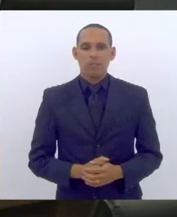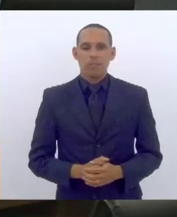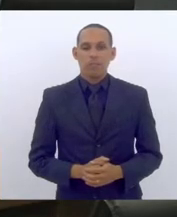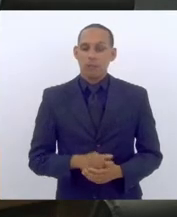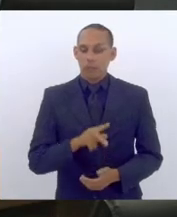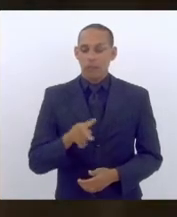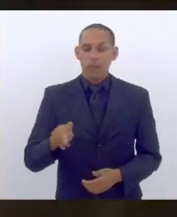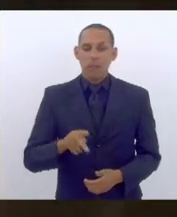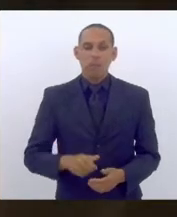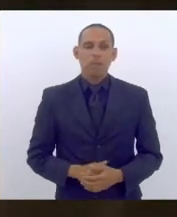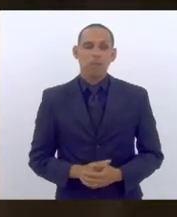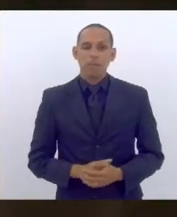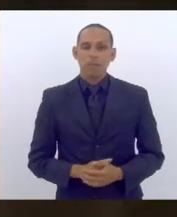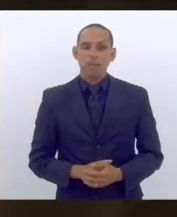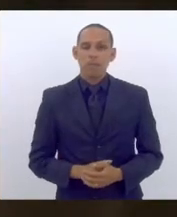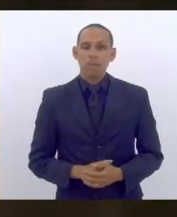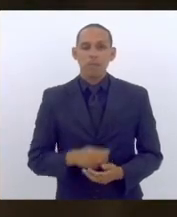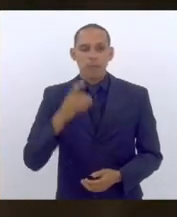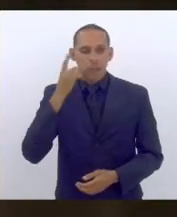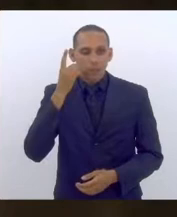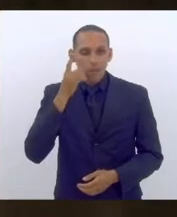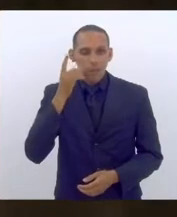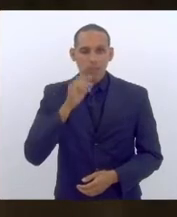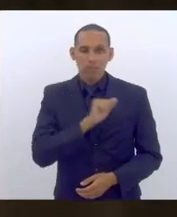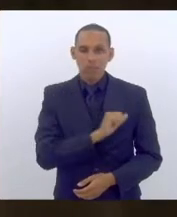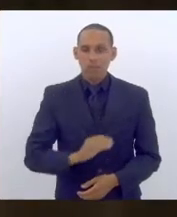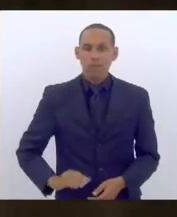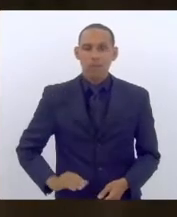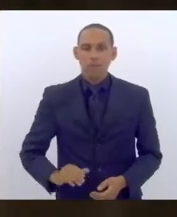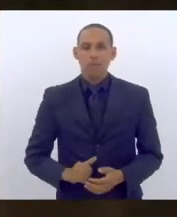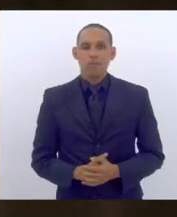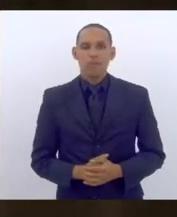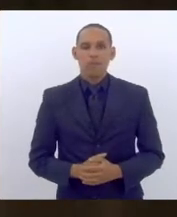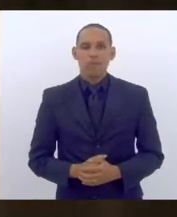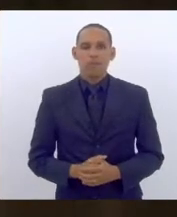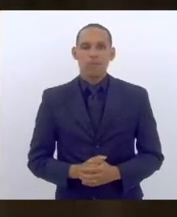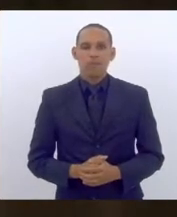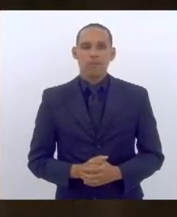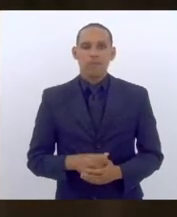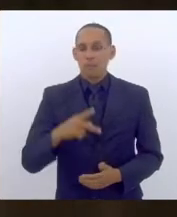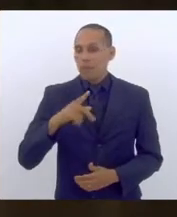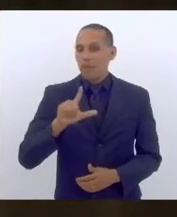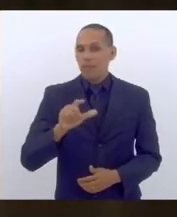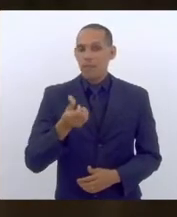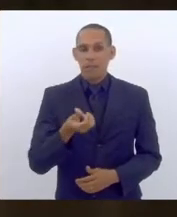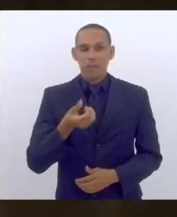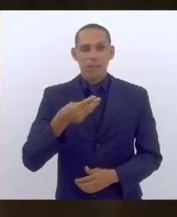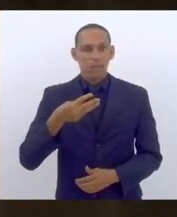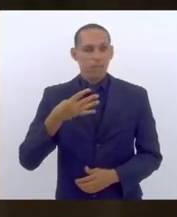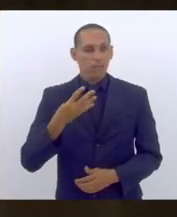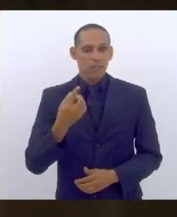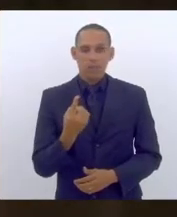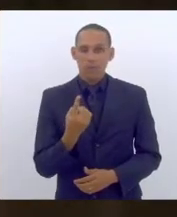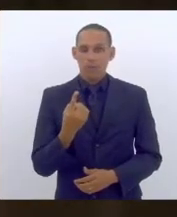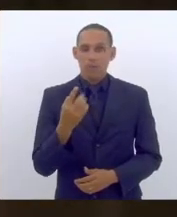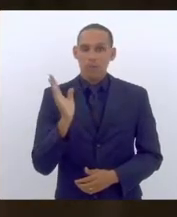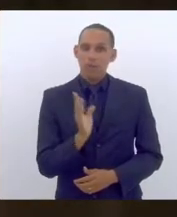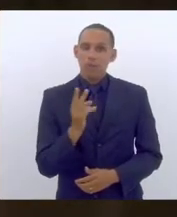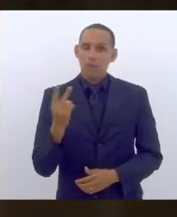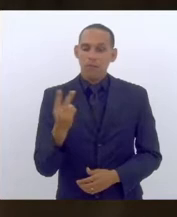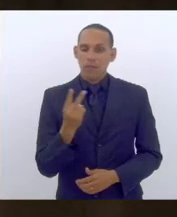senhor presidente Deputado André Ceciliano PL 6341 de